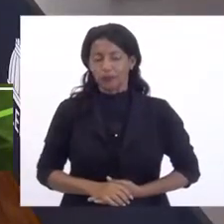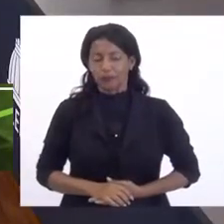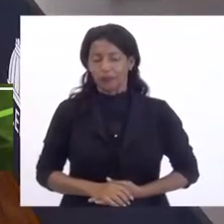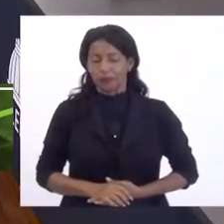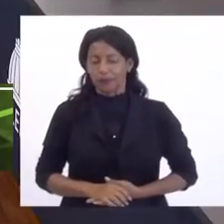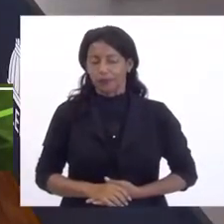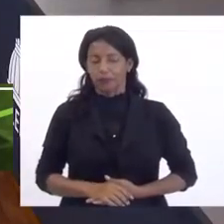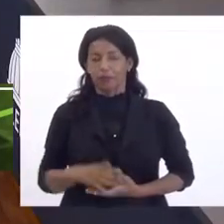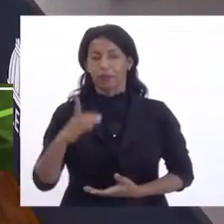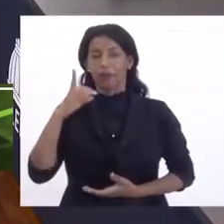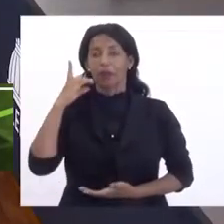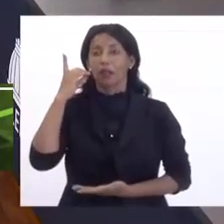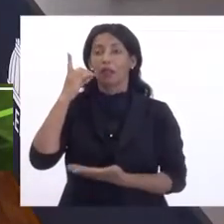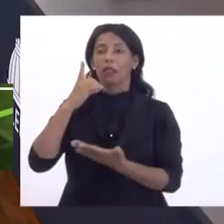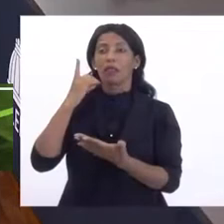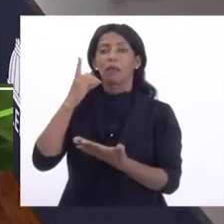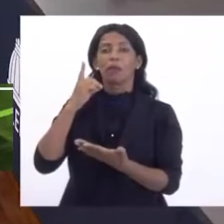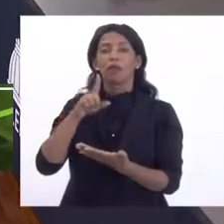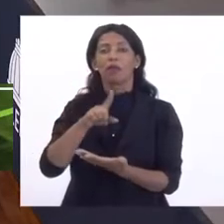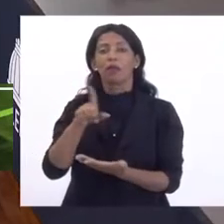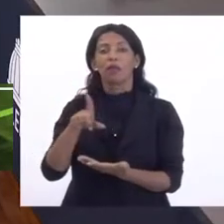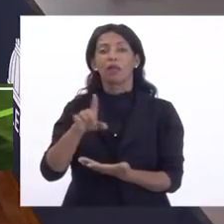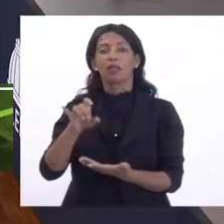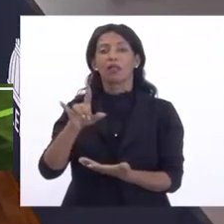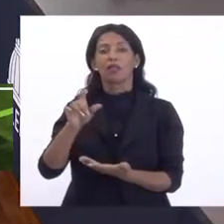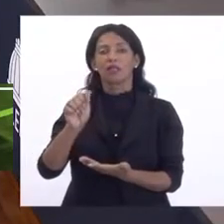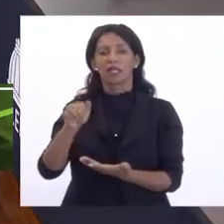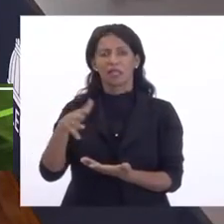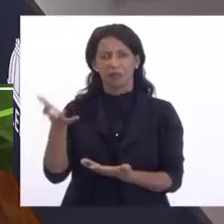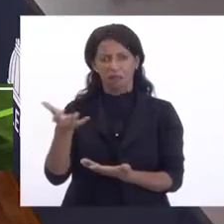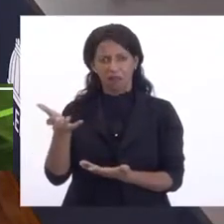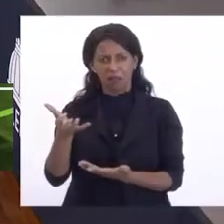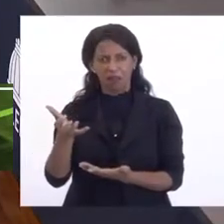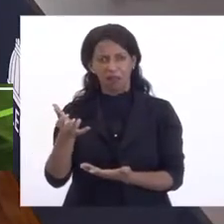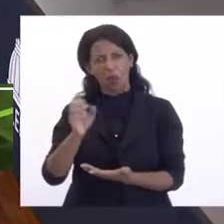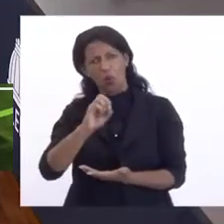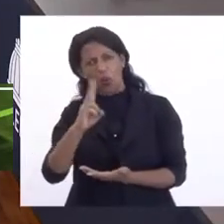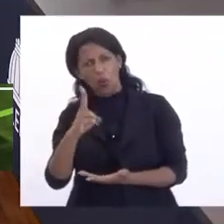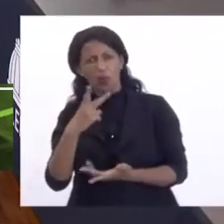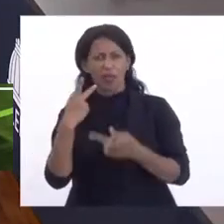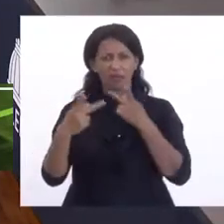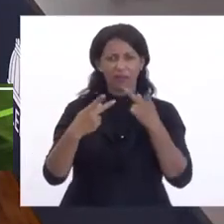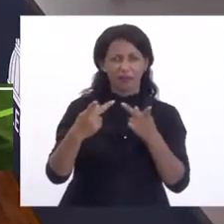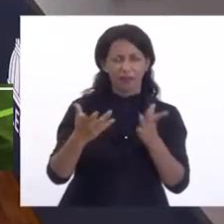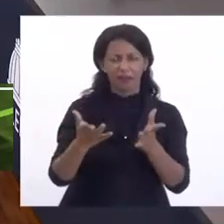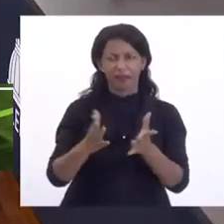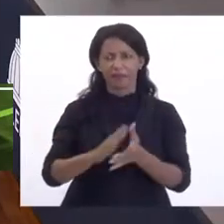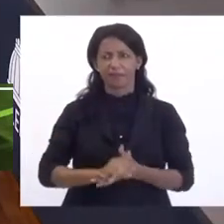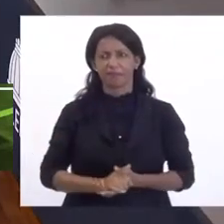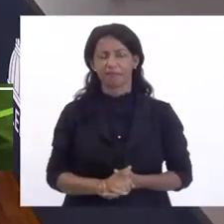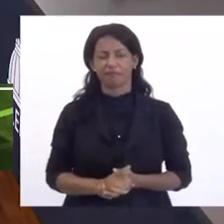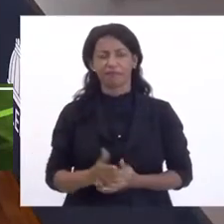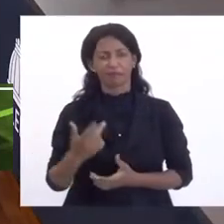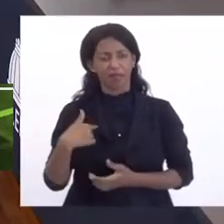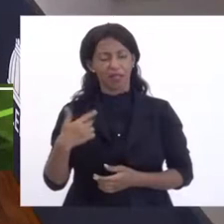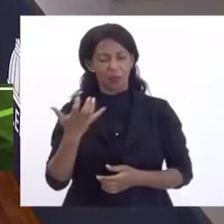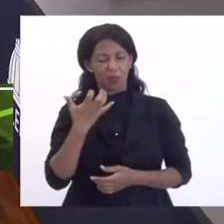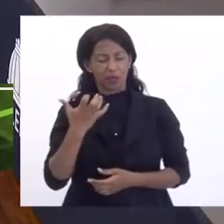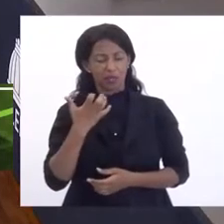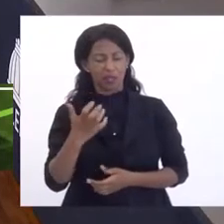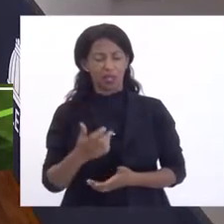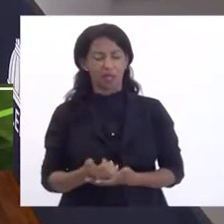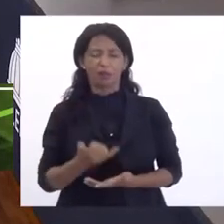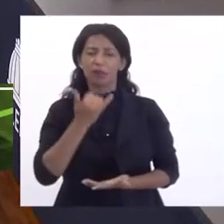Deputado Zeidan quer sustentar ou apenas vai zerar o voto? Eu vou fazer uma breve sustentação baseada na sustentação que fiz há pouco. Peço